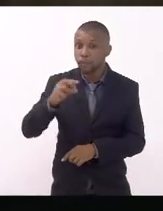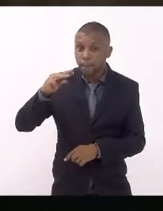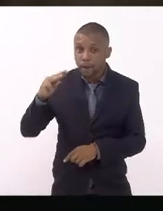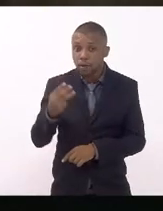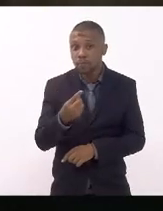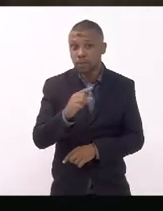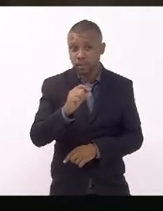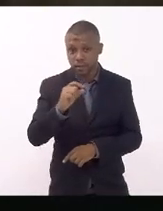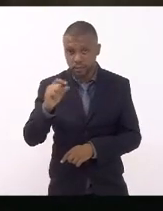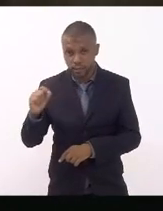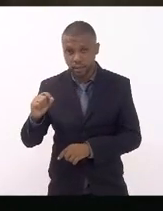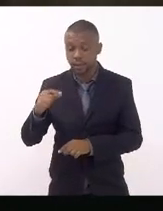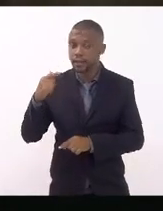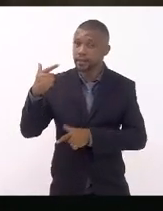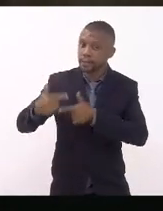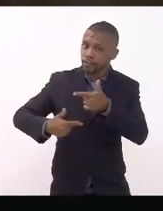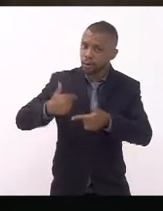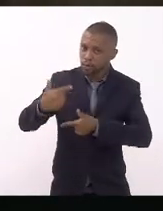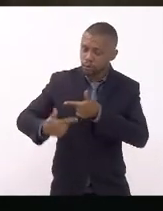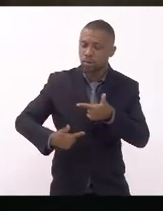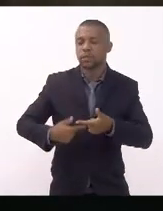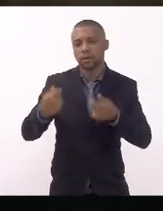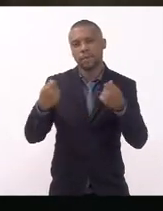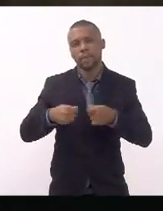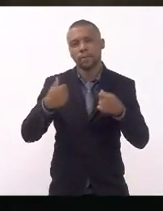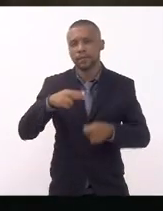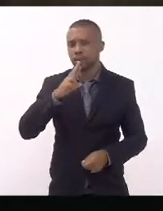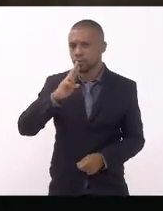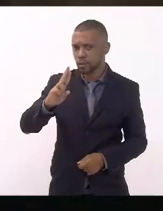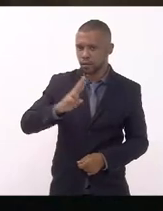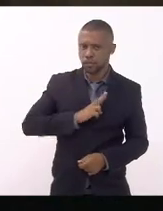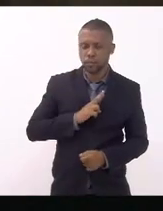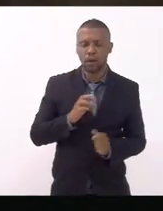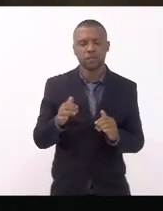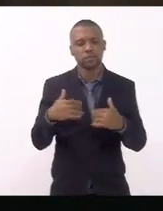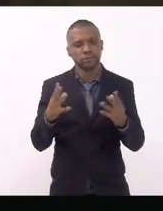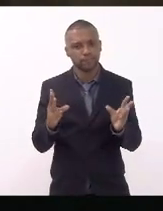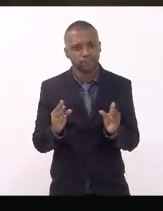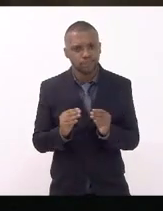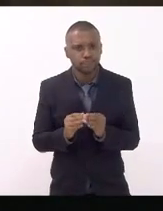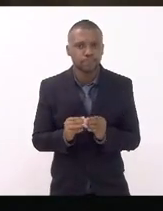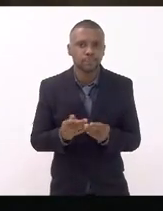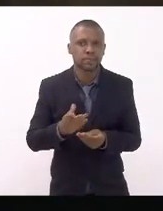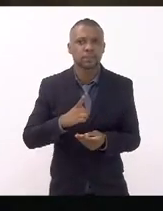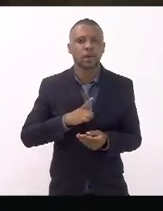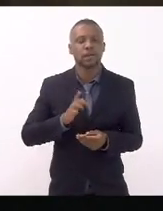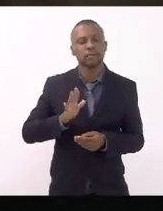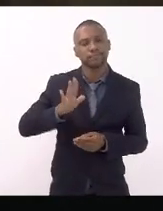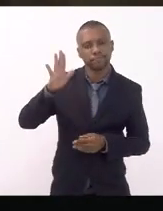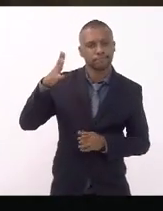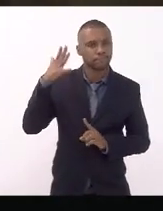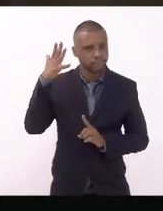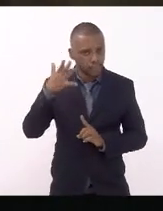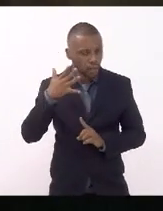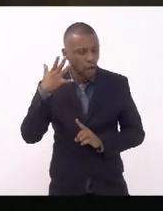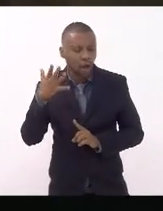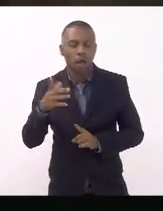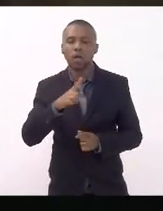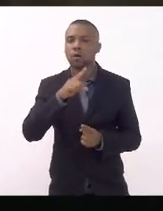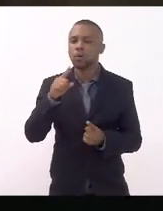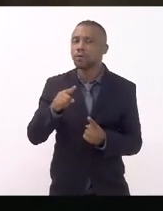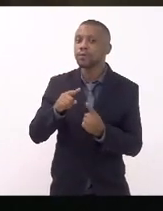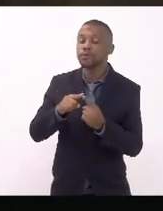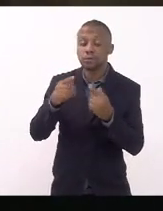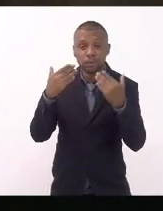Rio de Janeiro que precisam dessa resposta. Então, fica aqui esse pela ordem, no sentido de